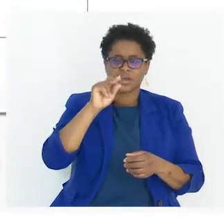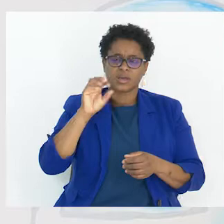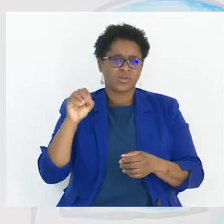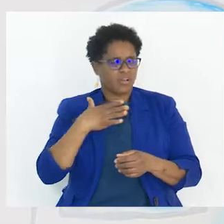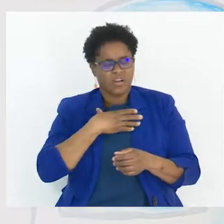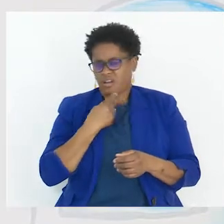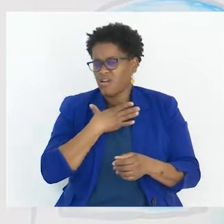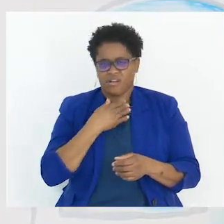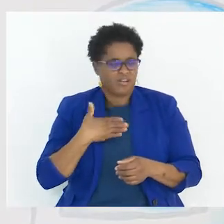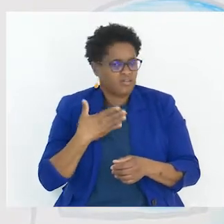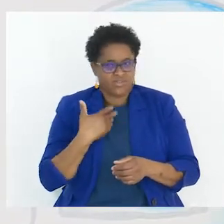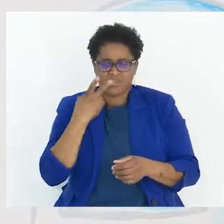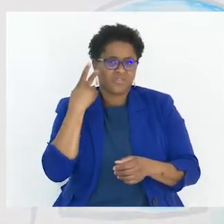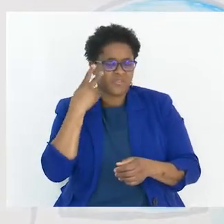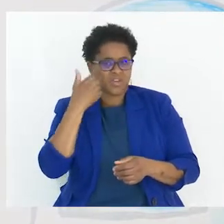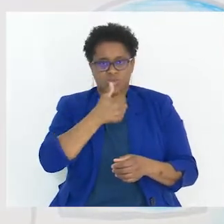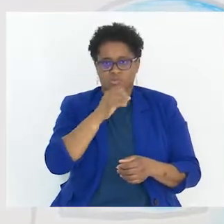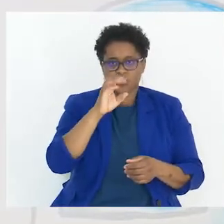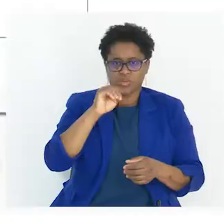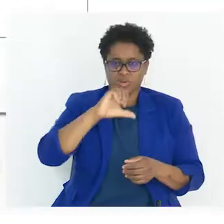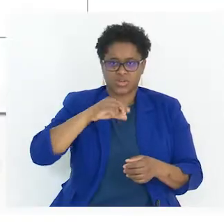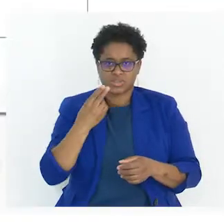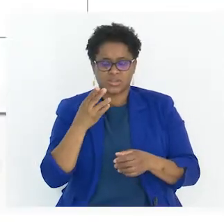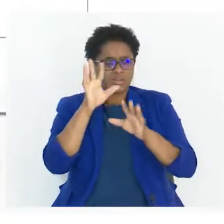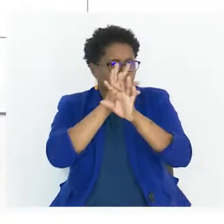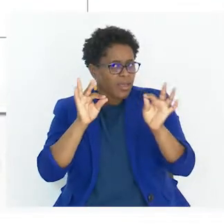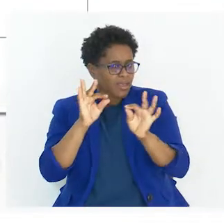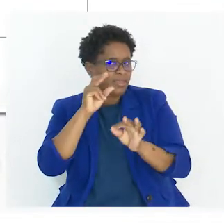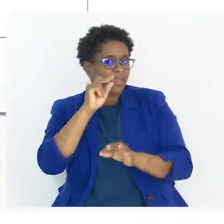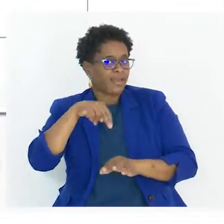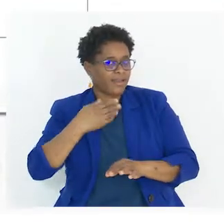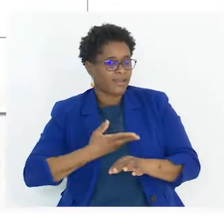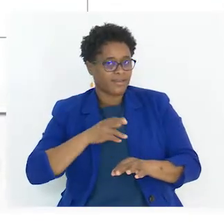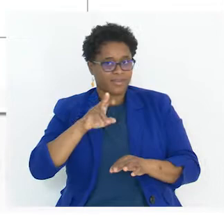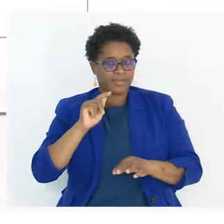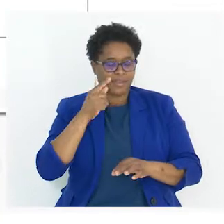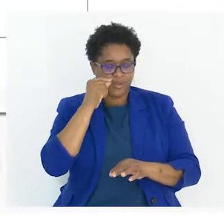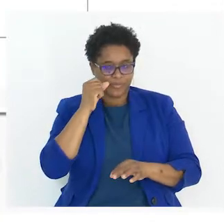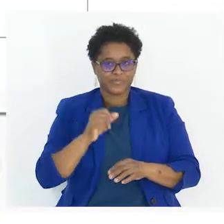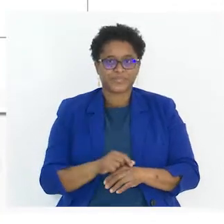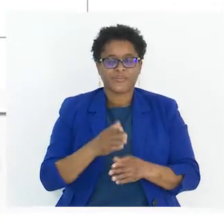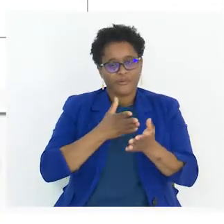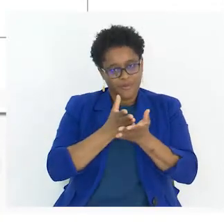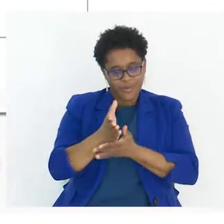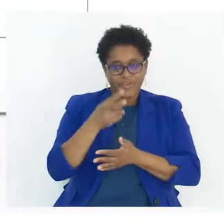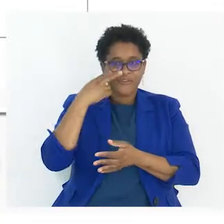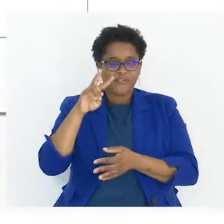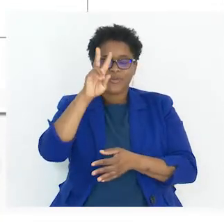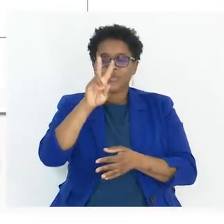bosque. Excelente, André. Vamos continuar. Vamos ver o segundo parágrafo, que é o